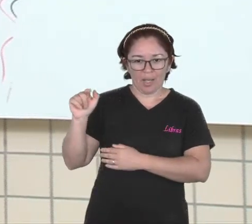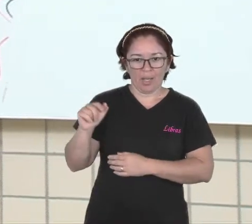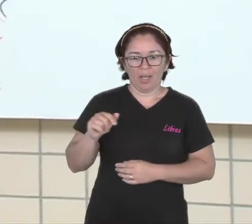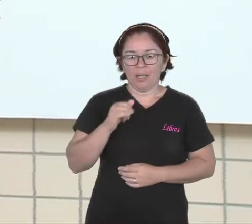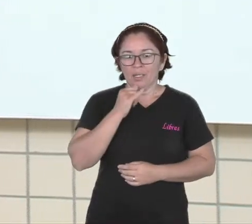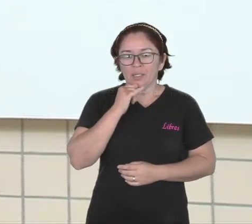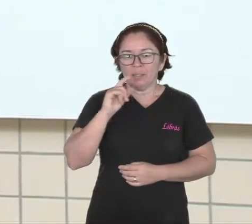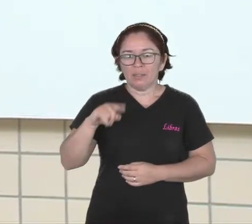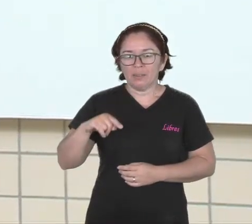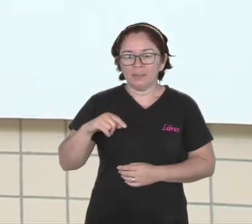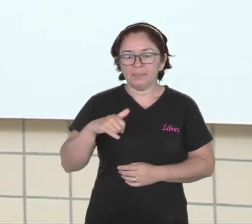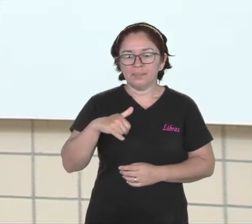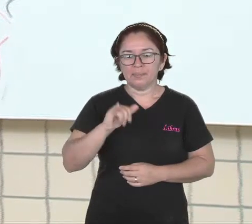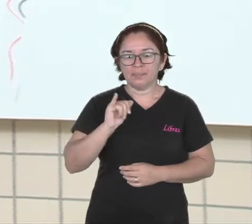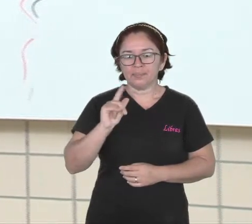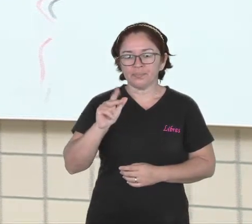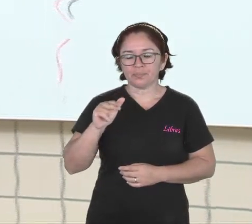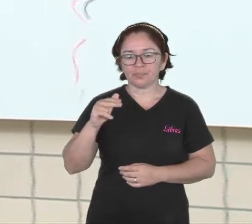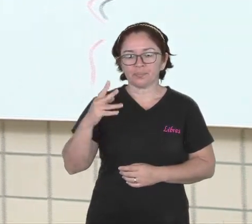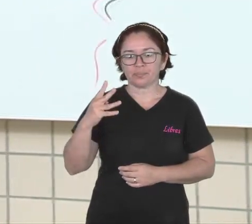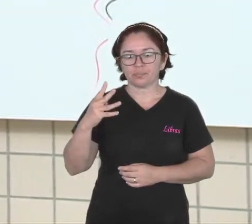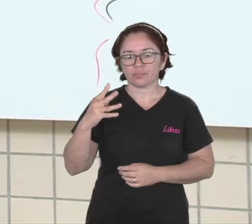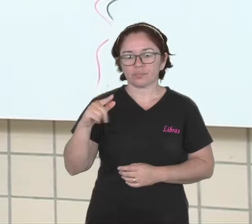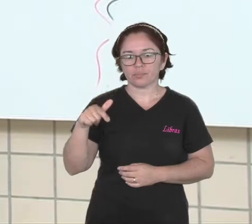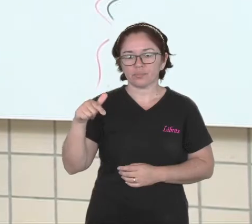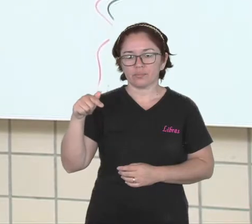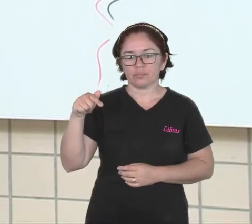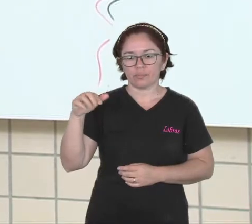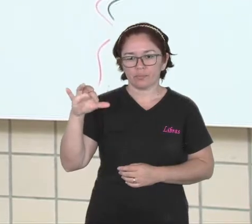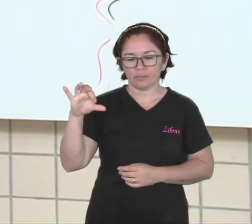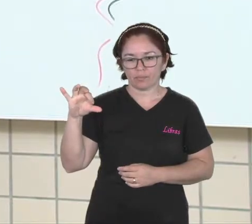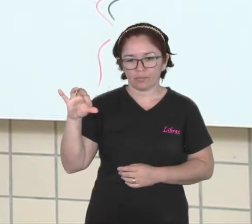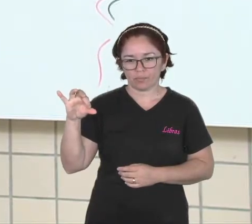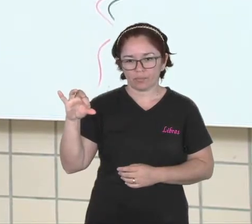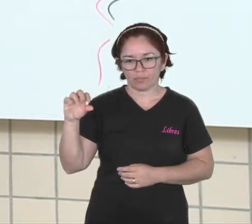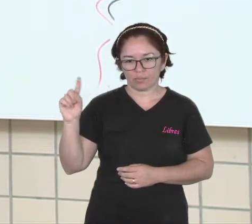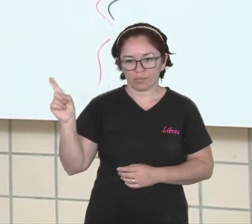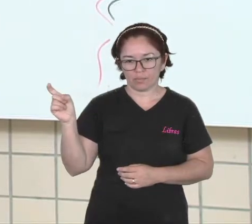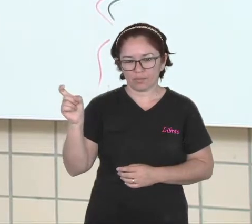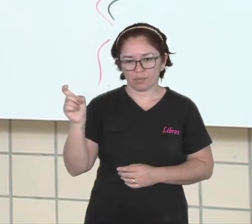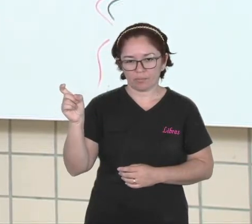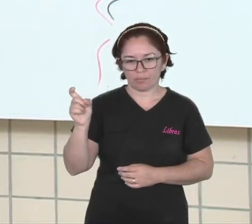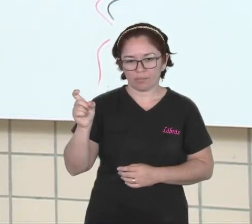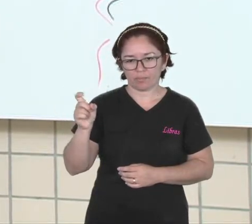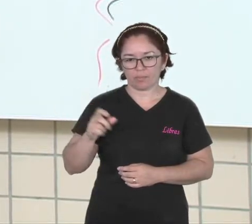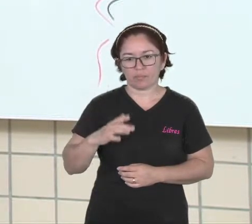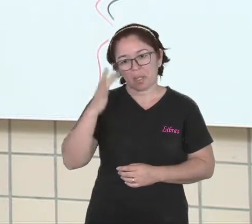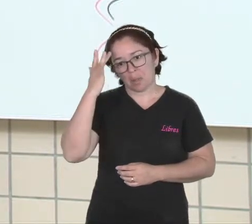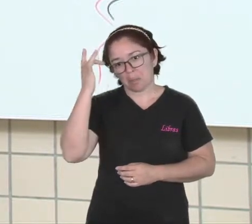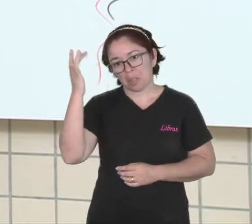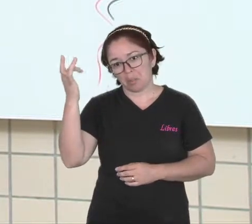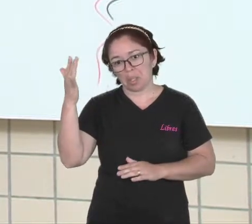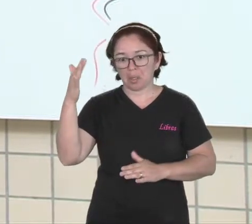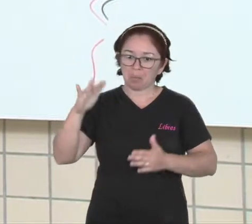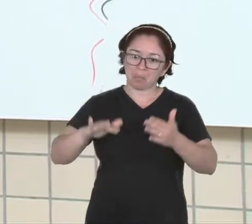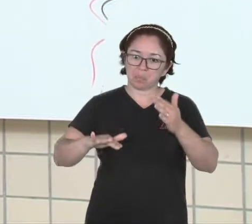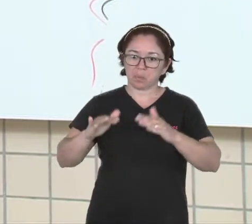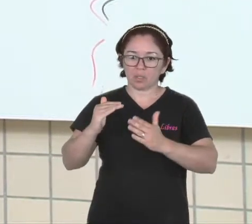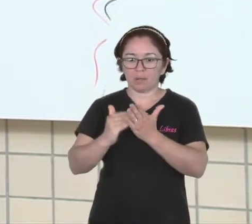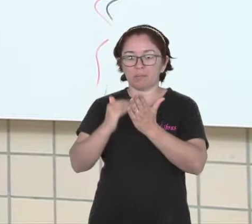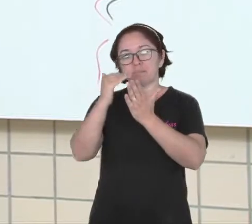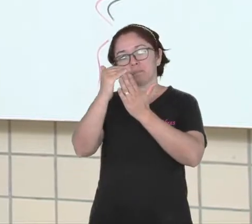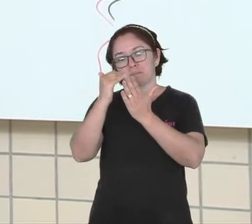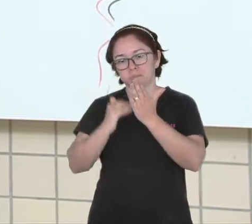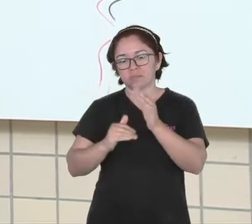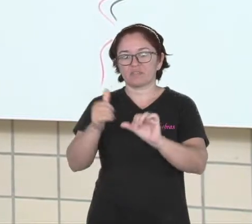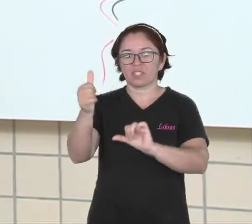4,79, que era o preço nesse dia. Já pode ter sofrido variações, para mais ou para menos, tudo bem? Então, se eu comprar 10